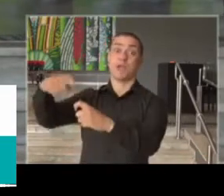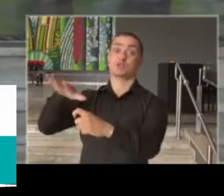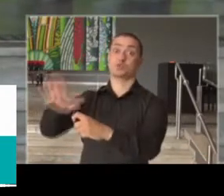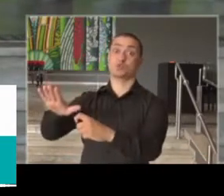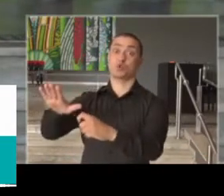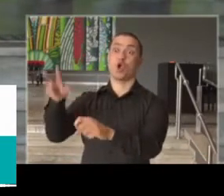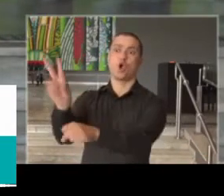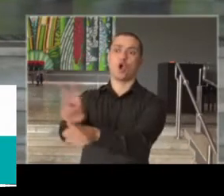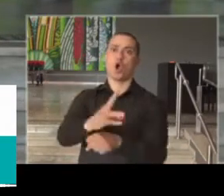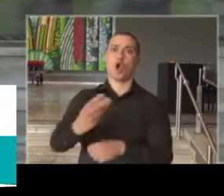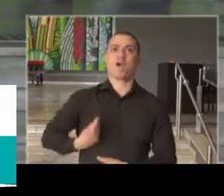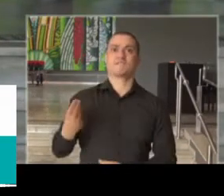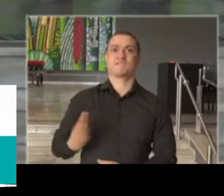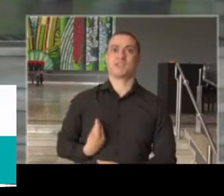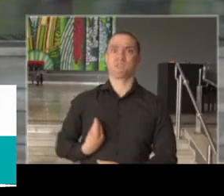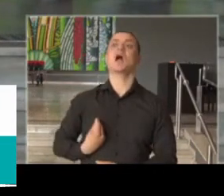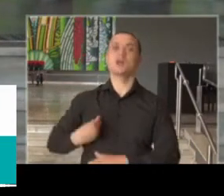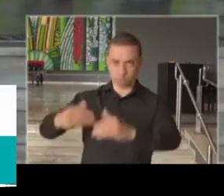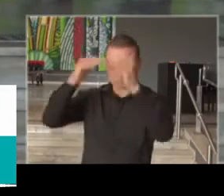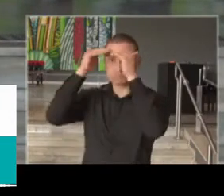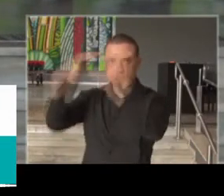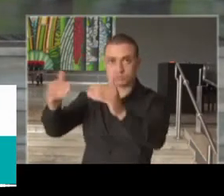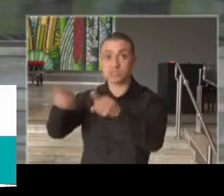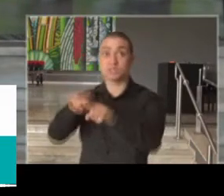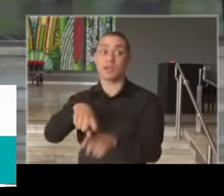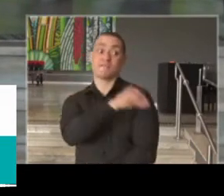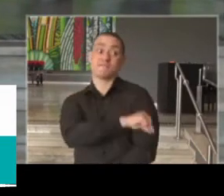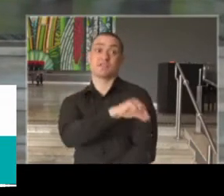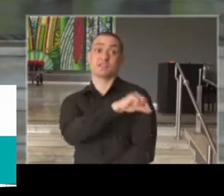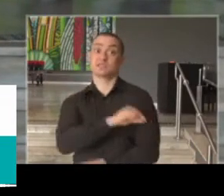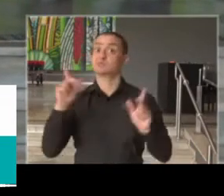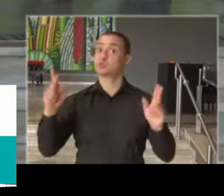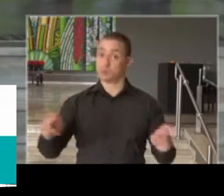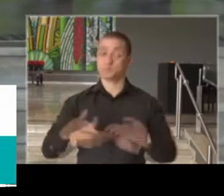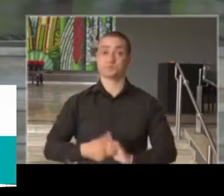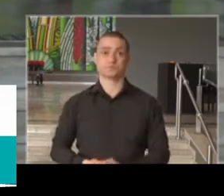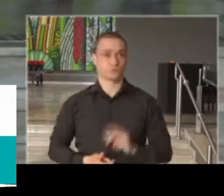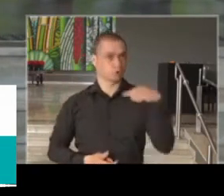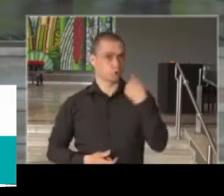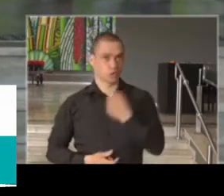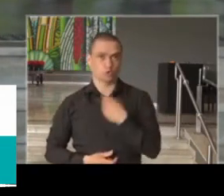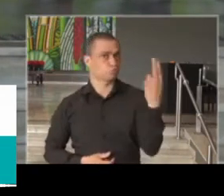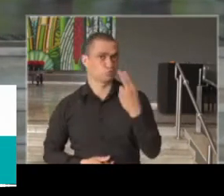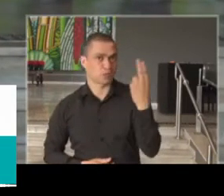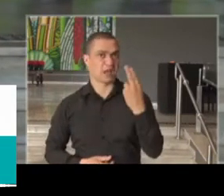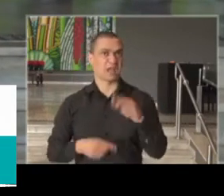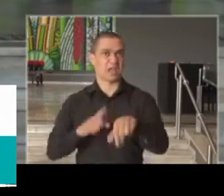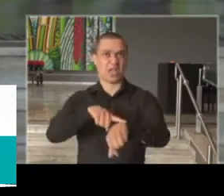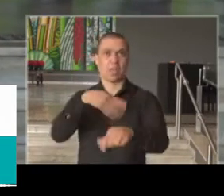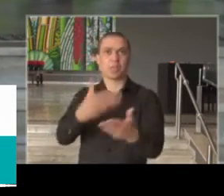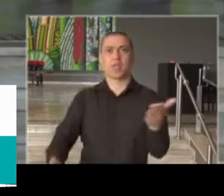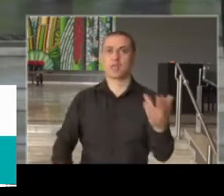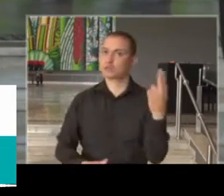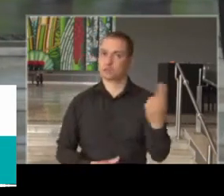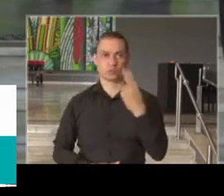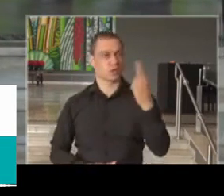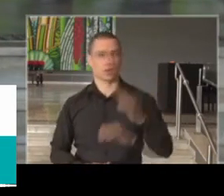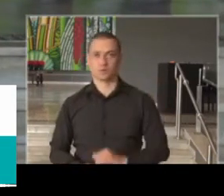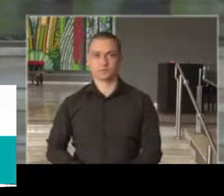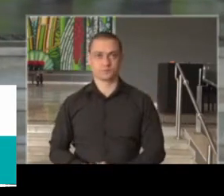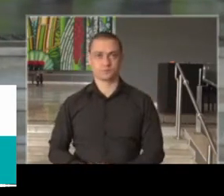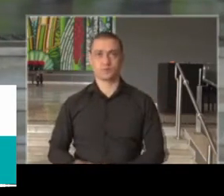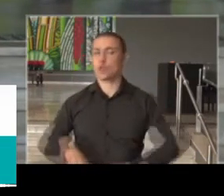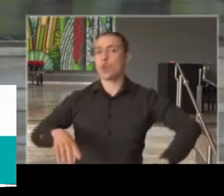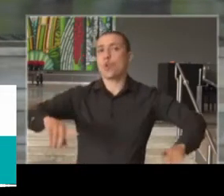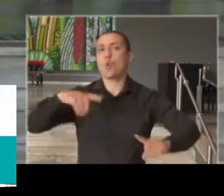da proteção à sua população e da vacinação também. Nós não podemos perder tempo. E volto a repetir a questão: por